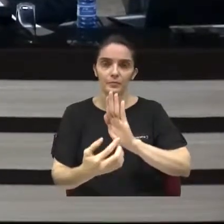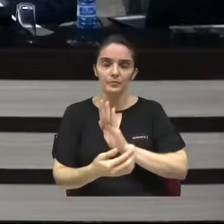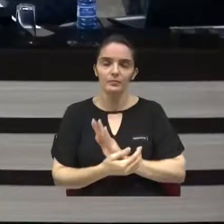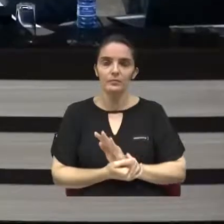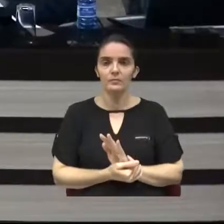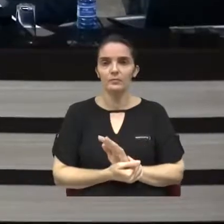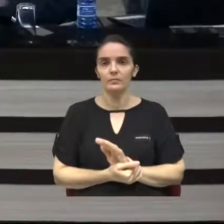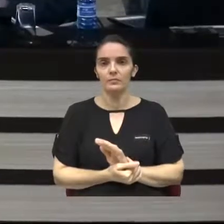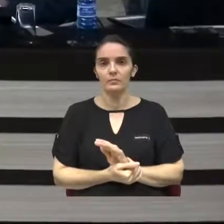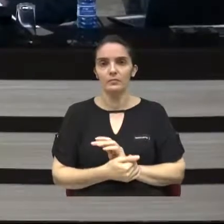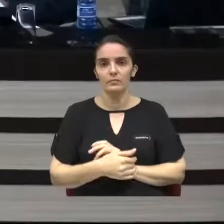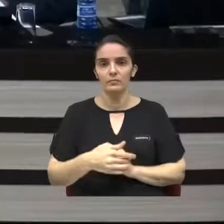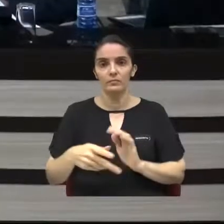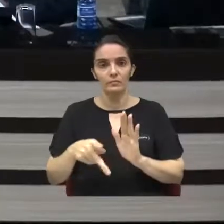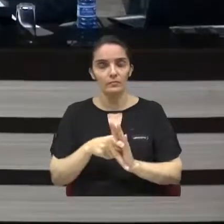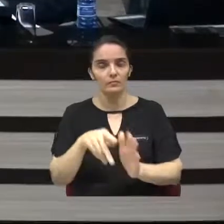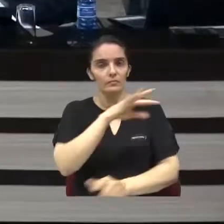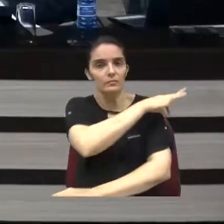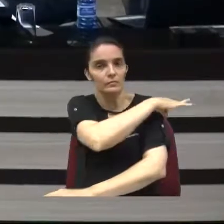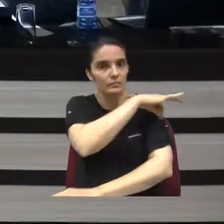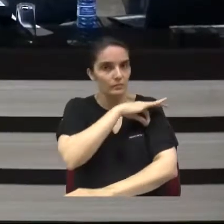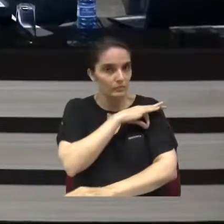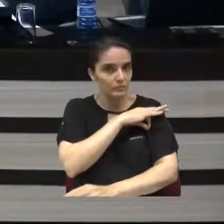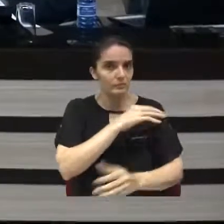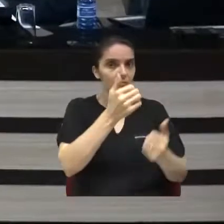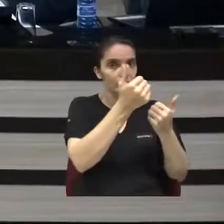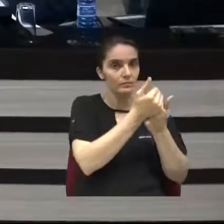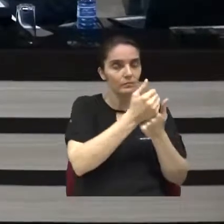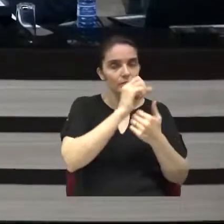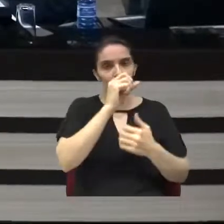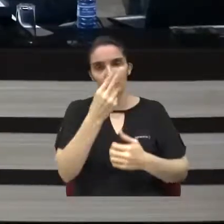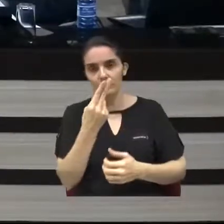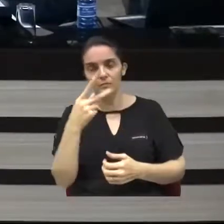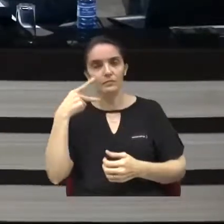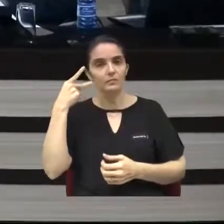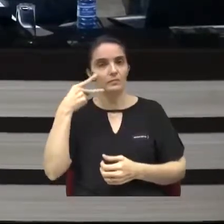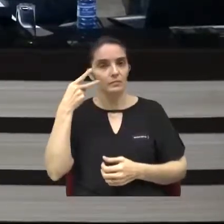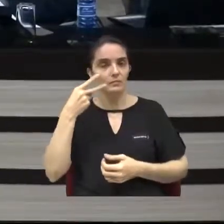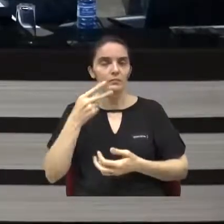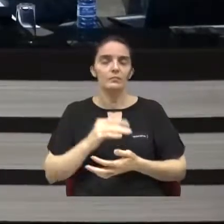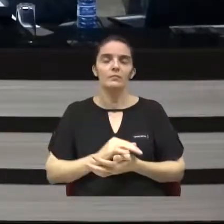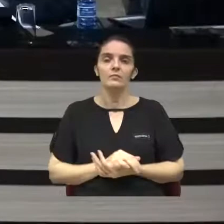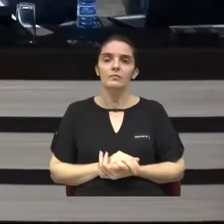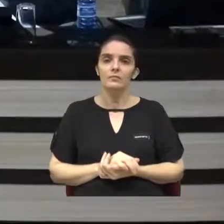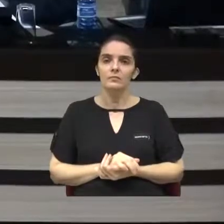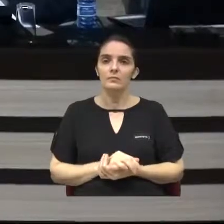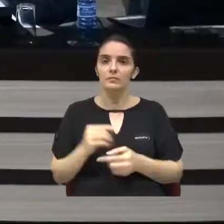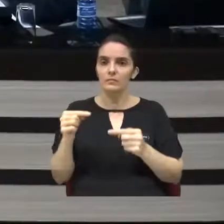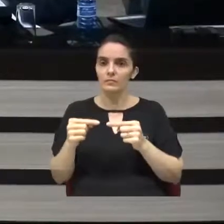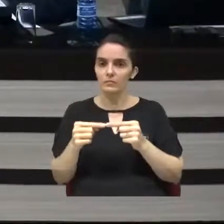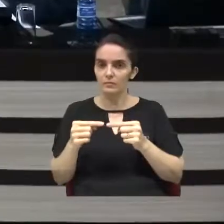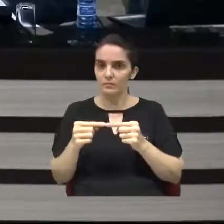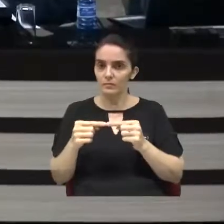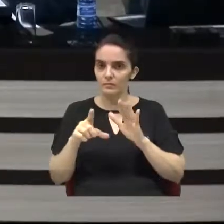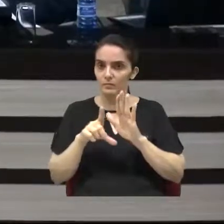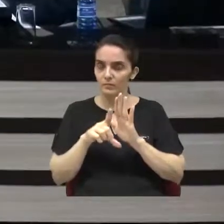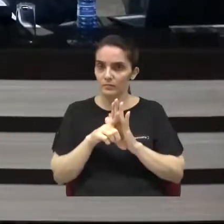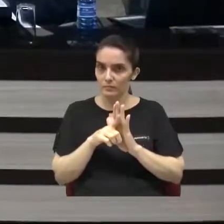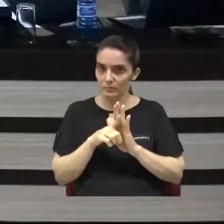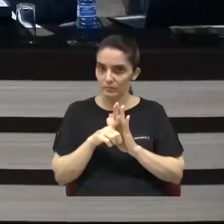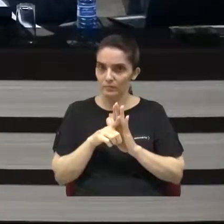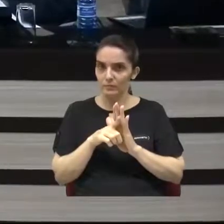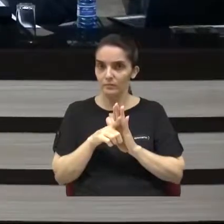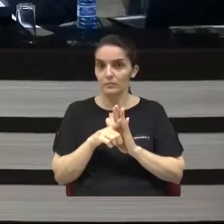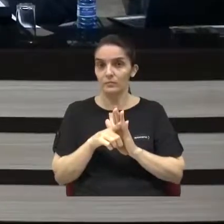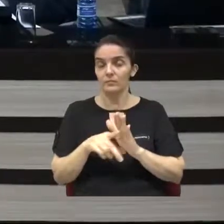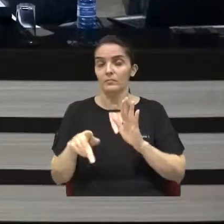a prefeito, vice-prefeito, bem como a vereadores, quando denunciados, combinando com a legislação local